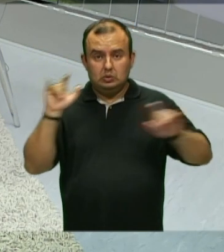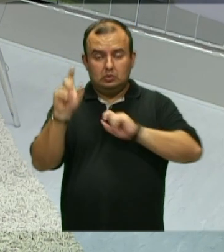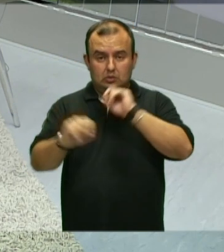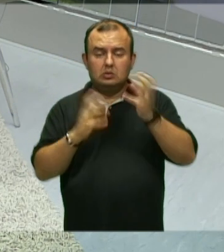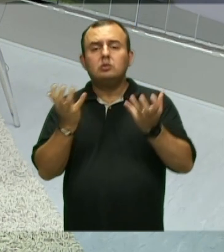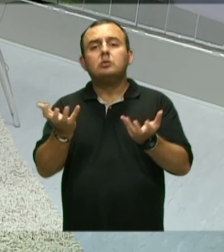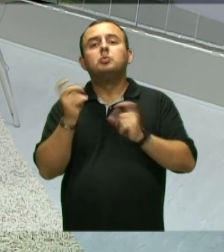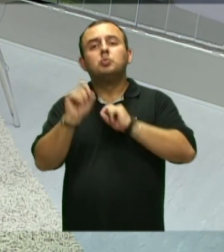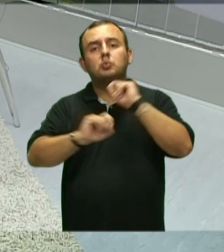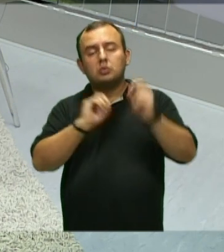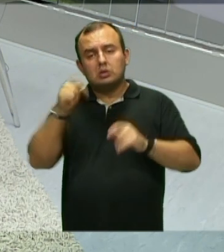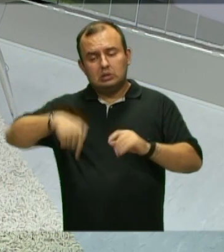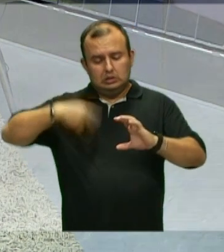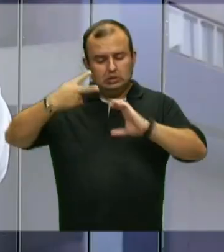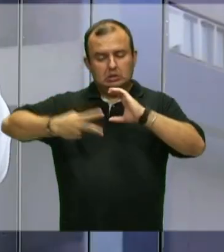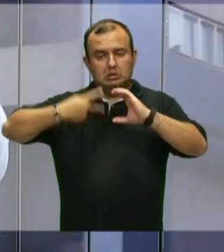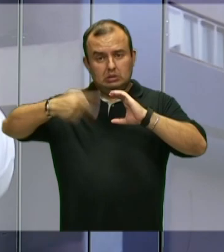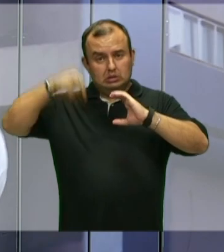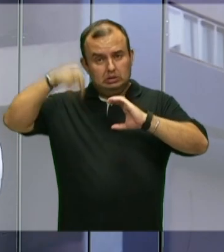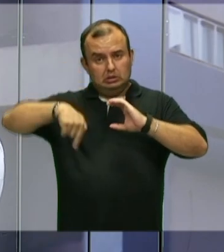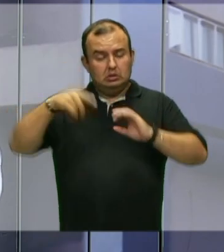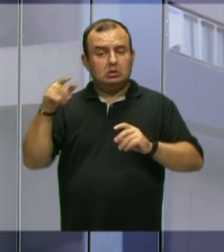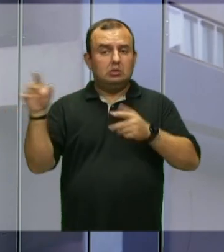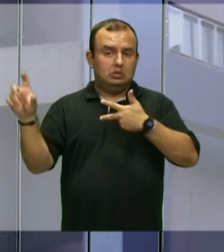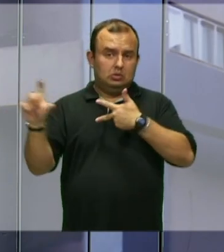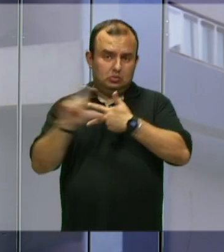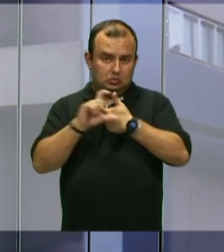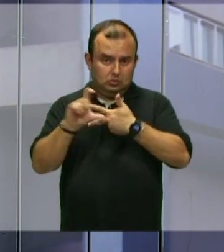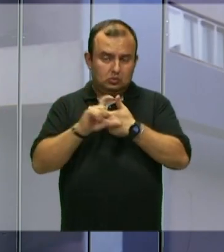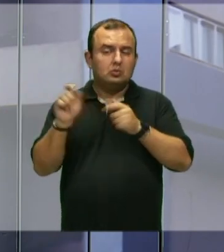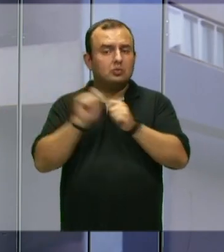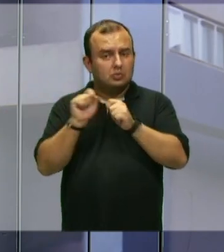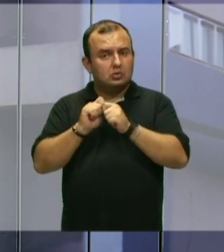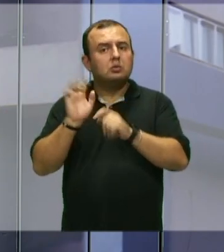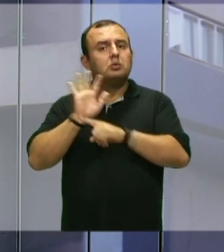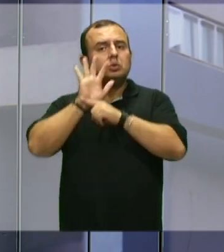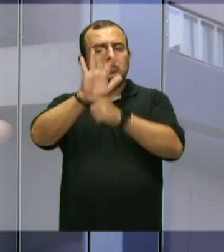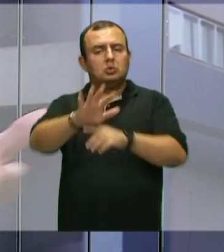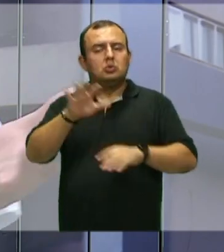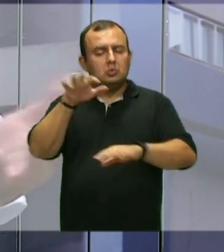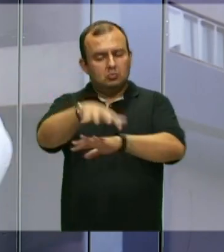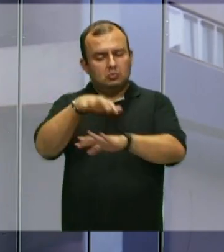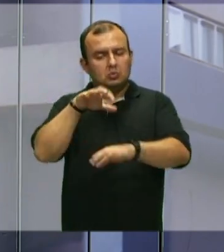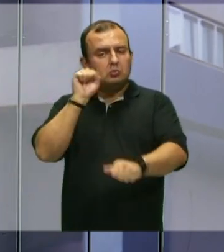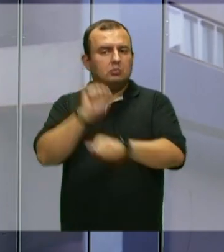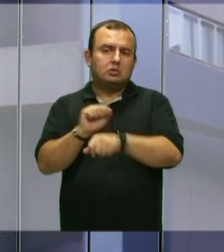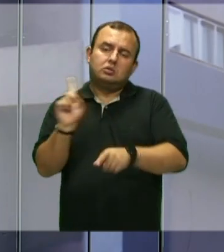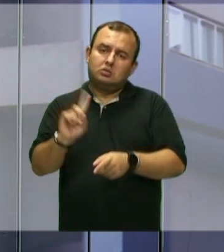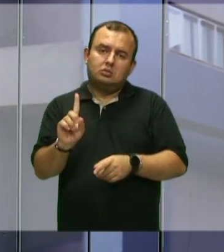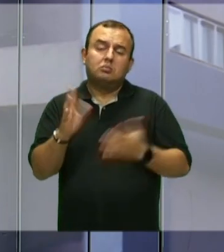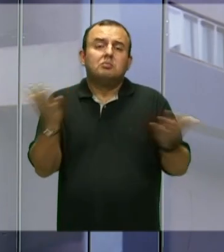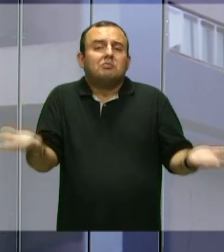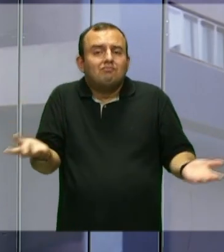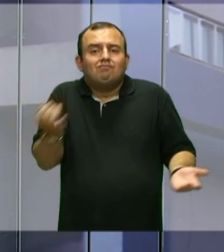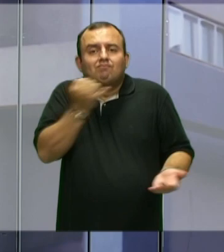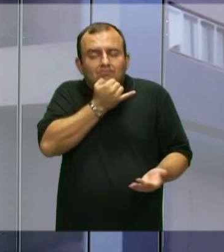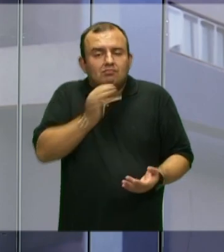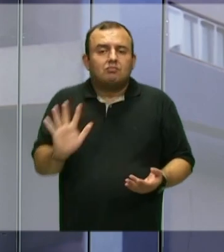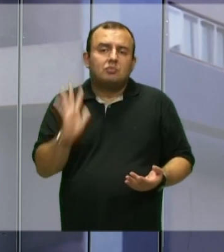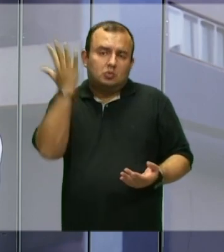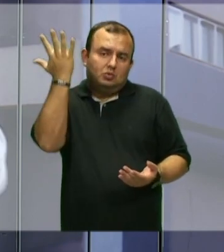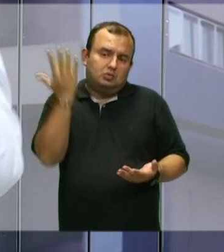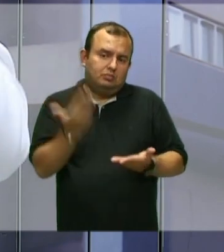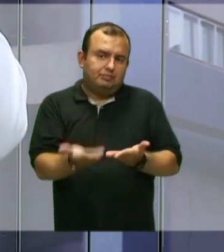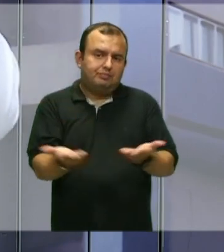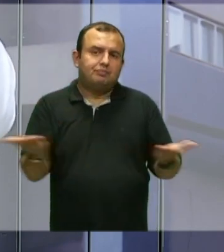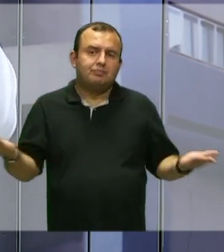podia, essa casa e o Poder Executivo de Itajaí fez para que o Porto não chegasse nessa situação. Mas, infelizmente, tínhamos